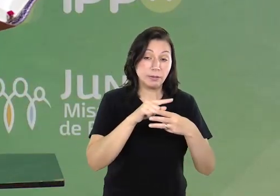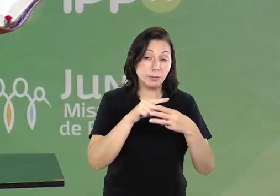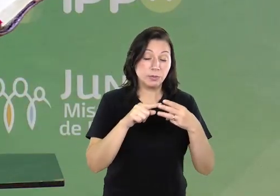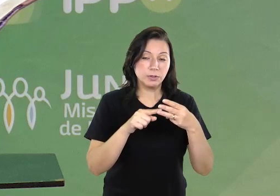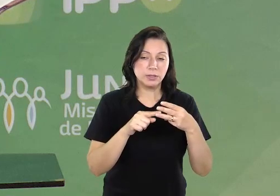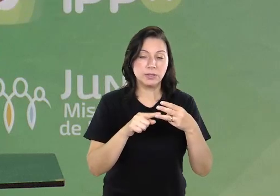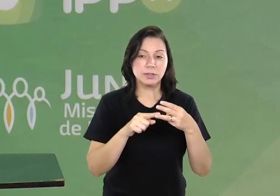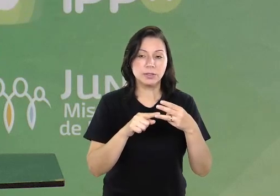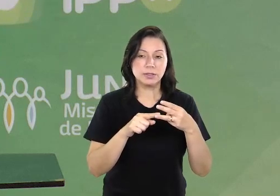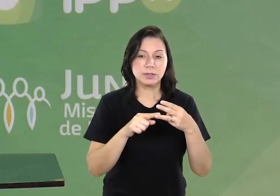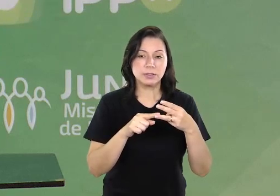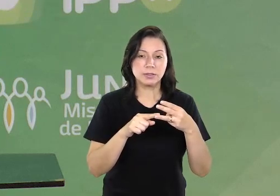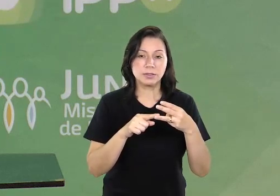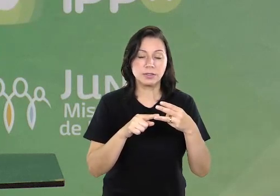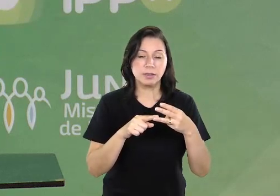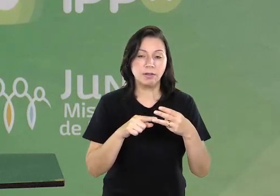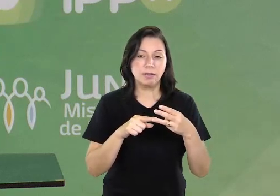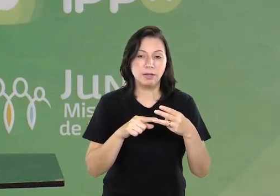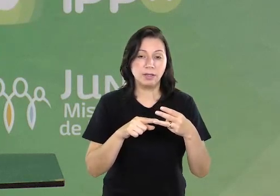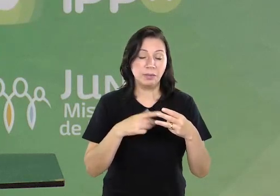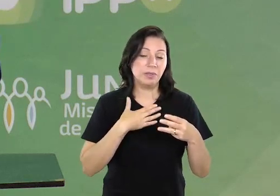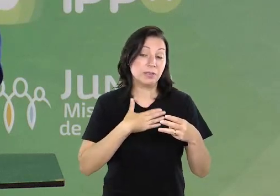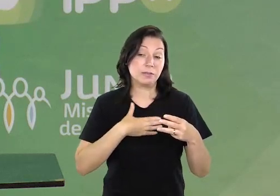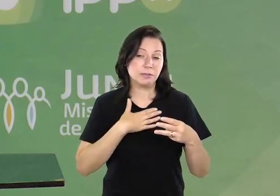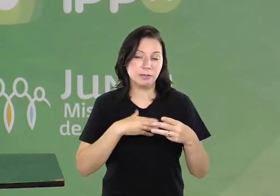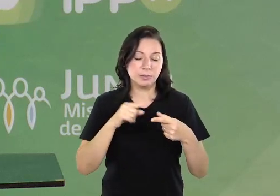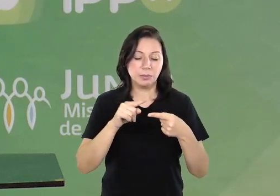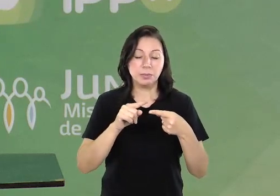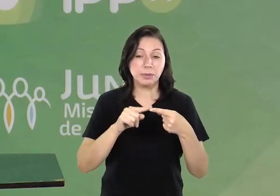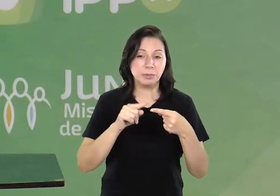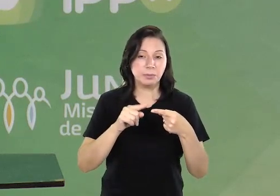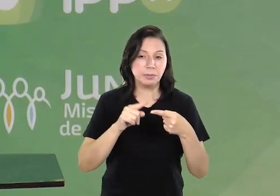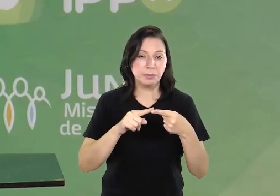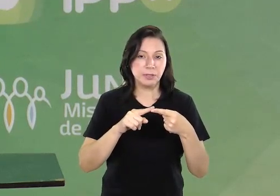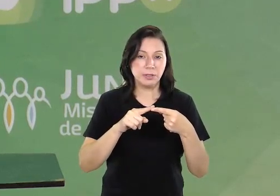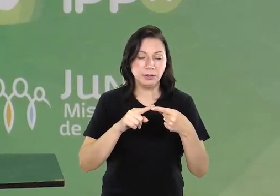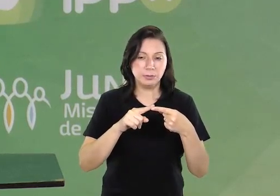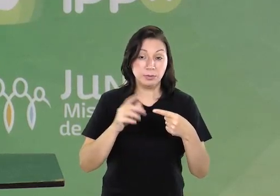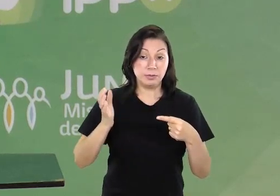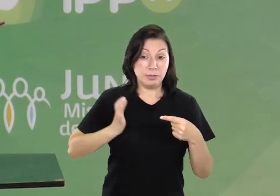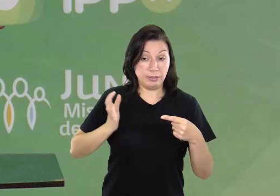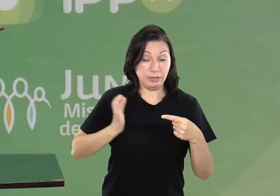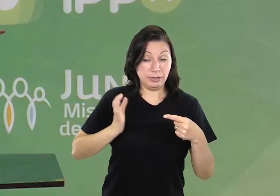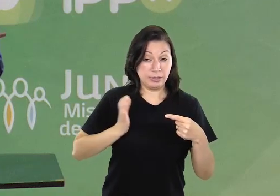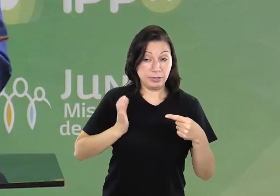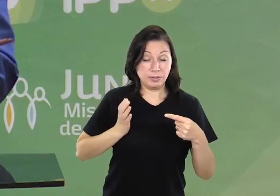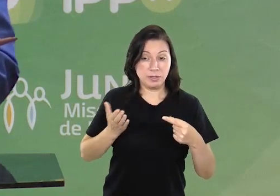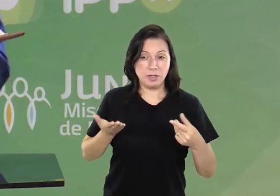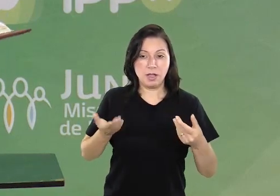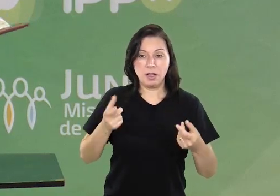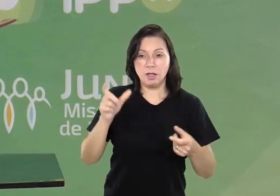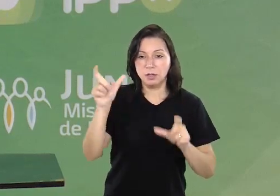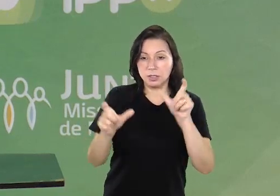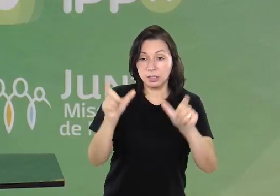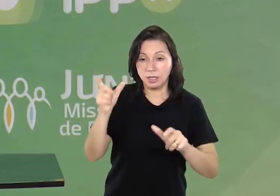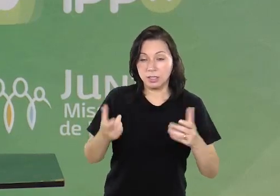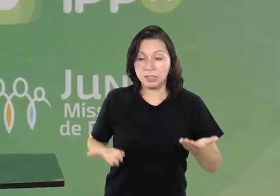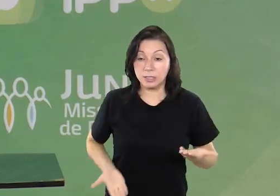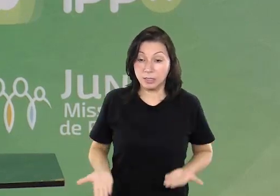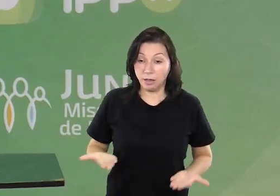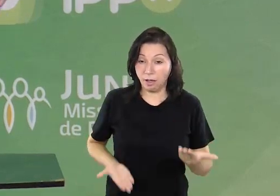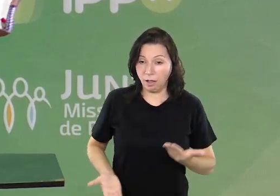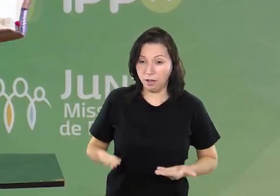primeiro o prazer da riqueza servos bois ovelhas